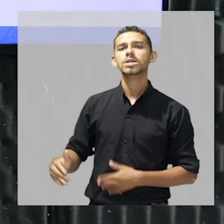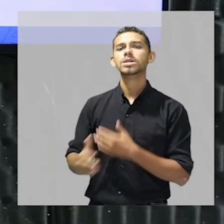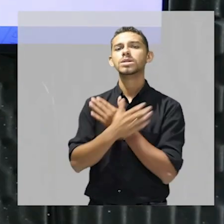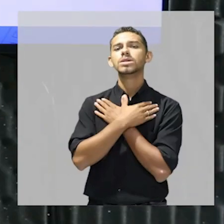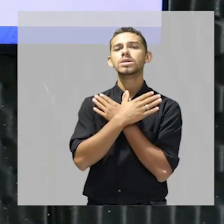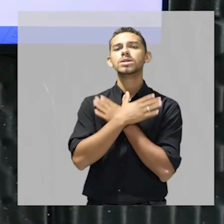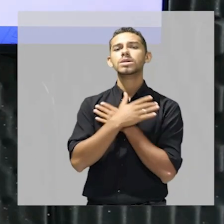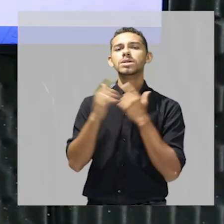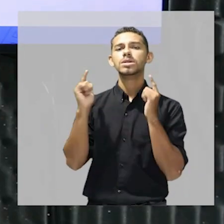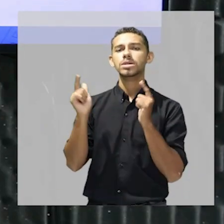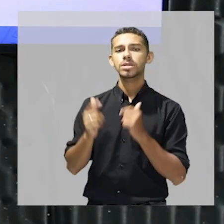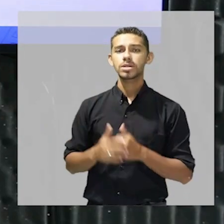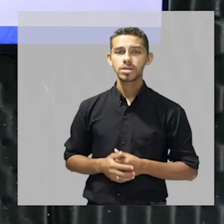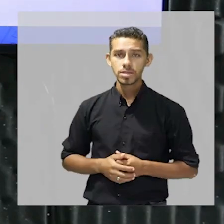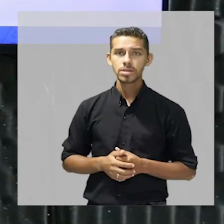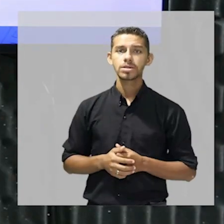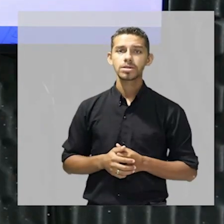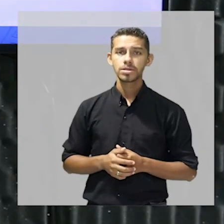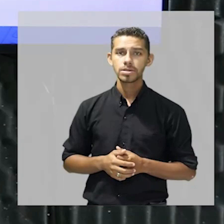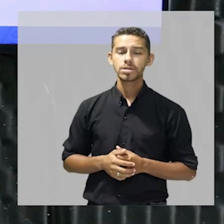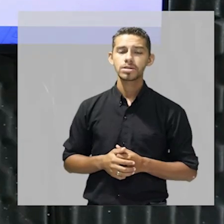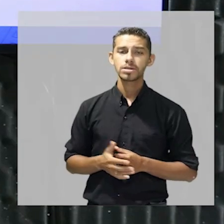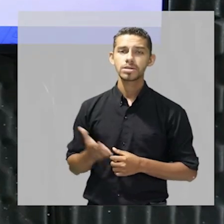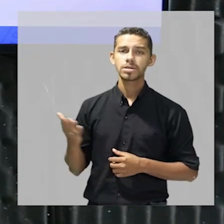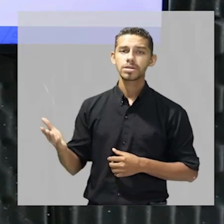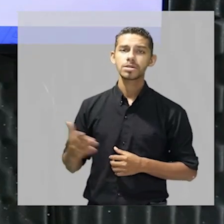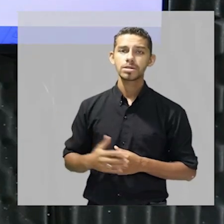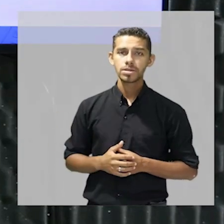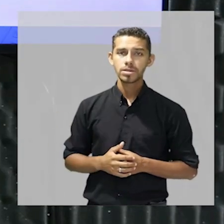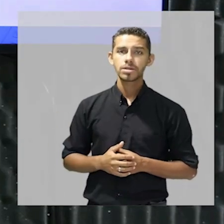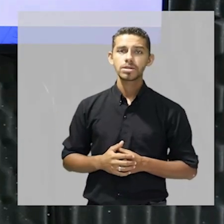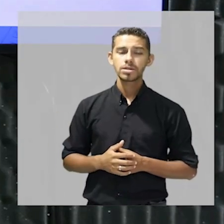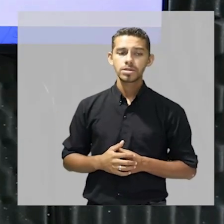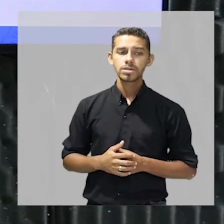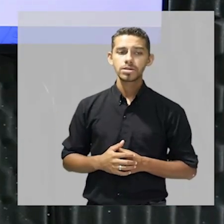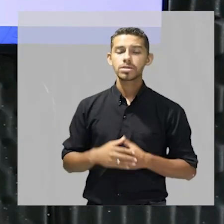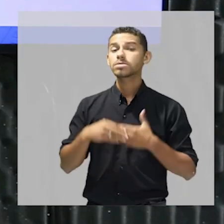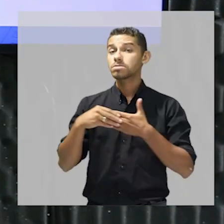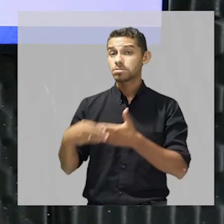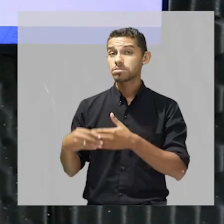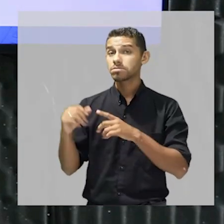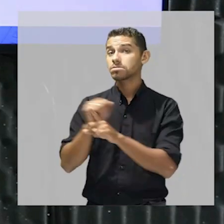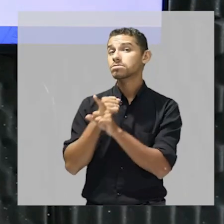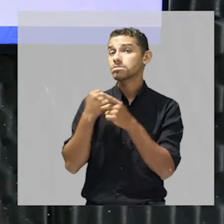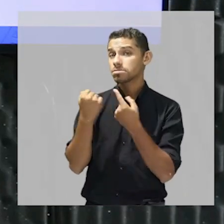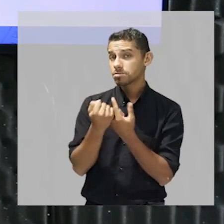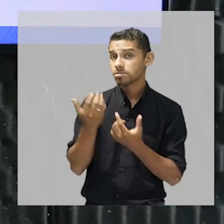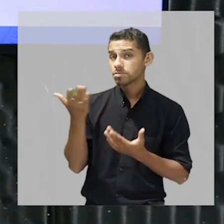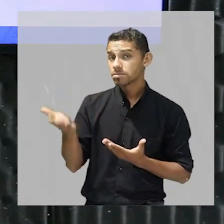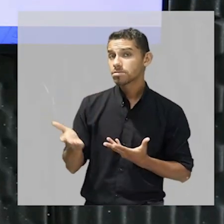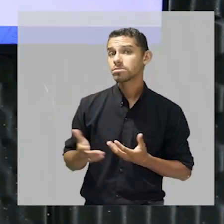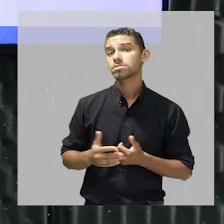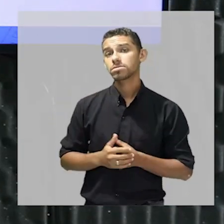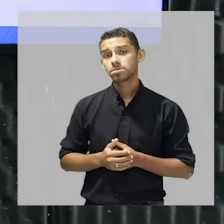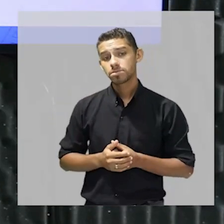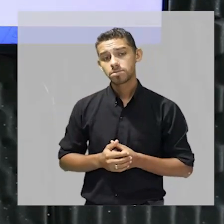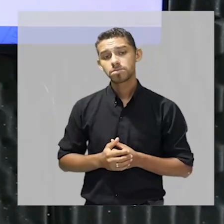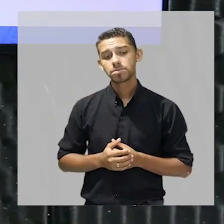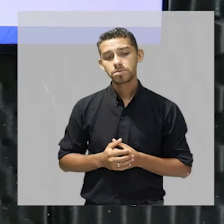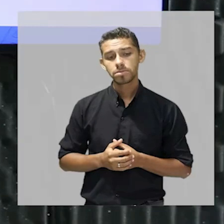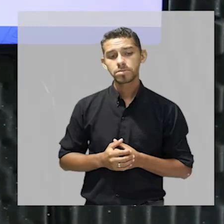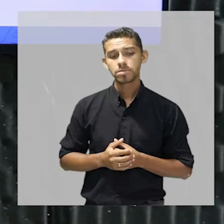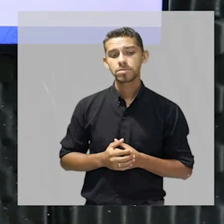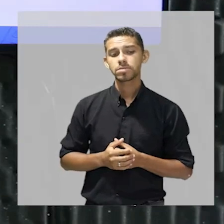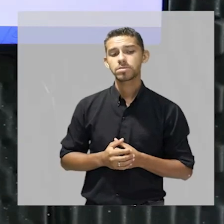marginalidade e o Chico Buarque traz um retrato social de uma conjuntura